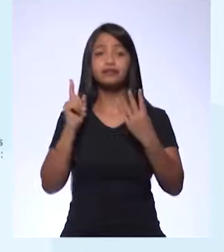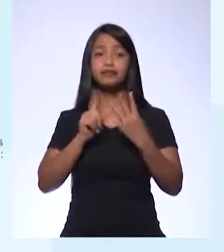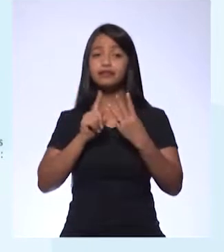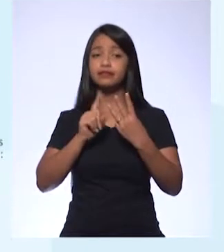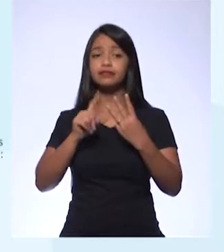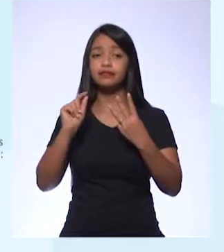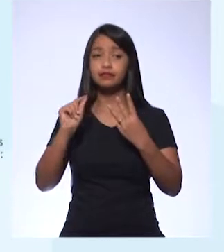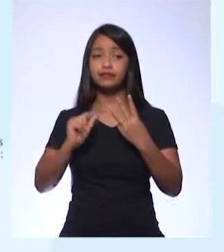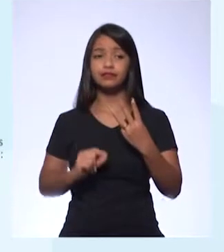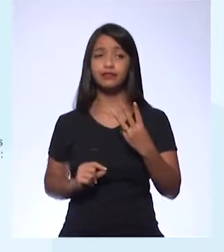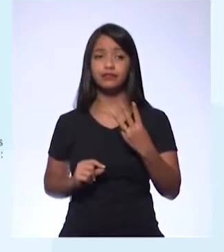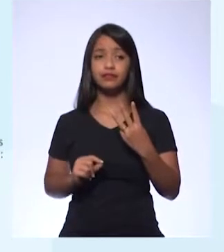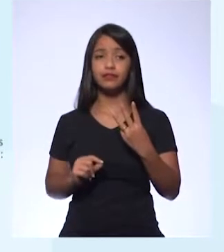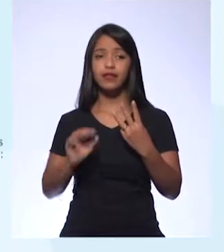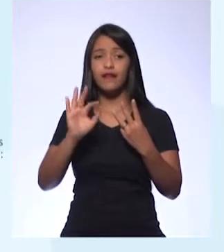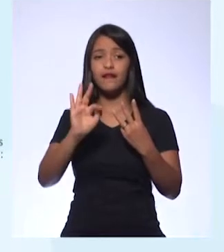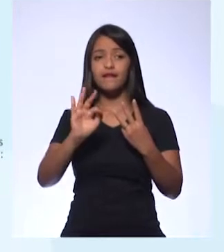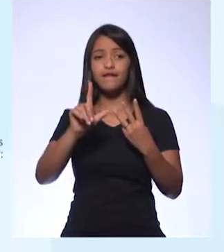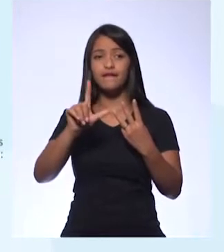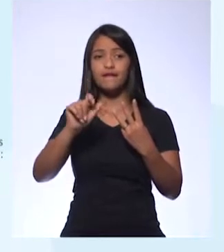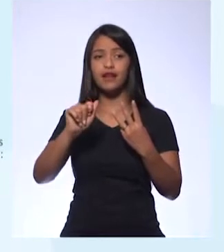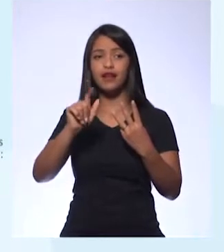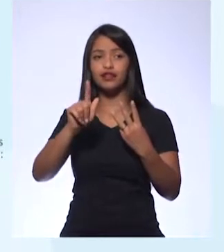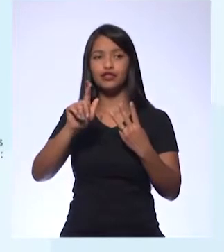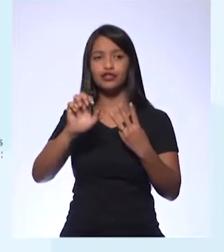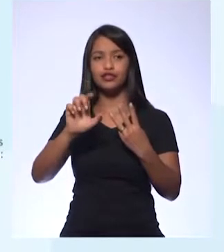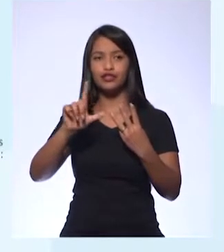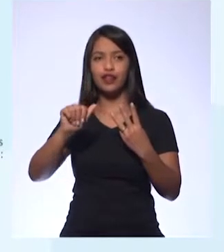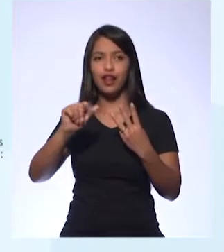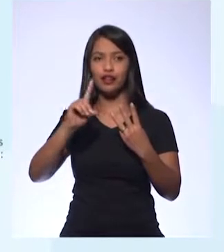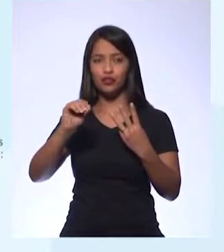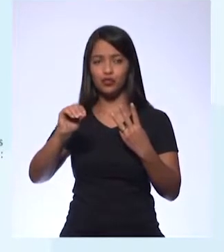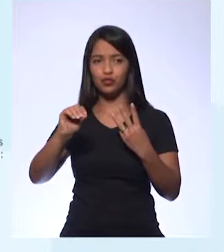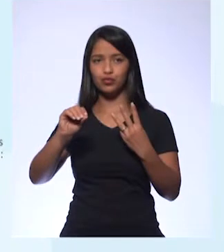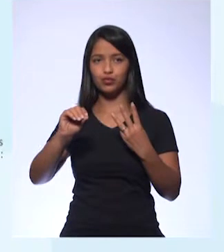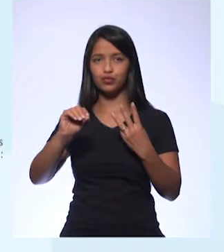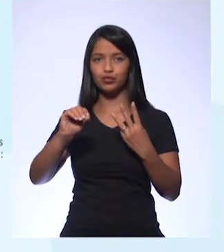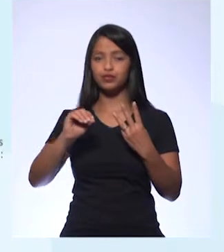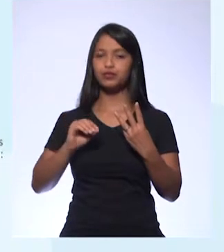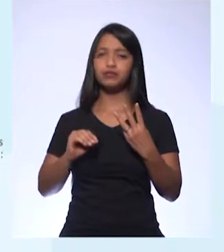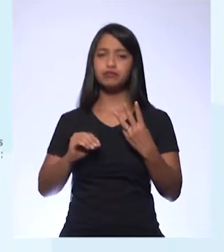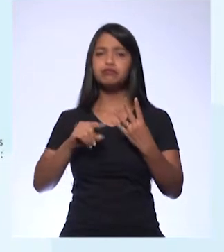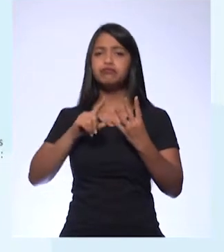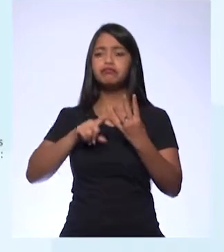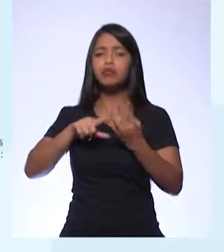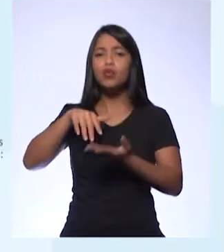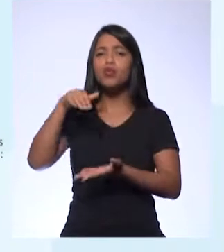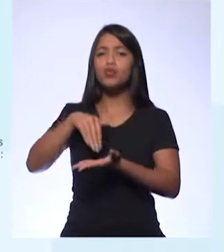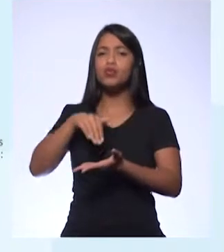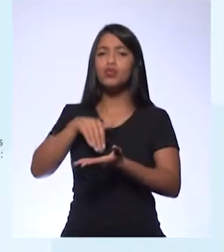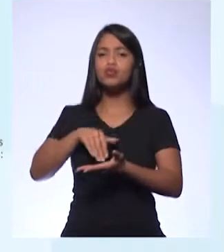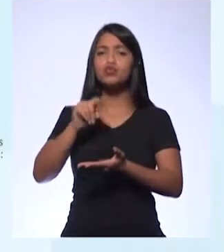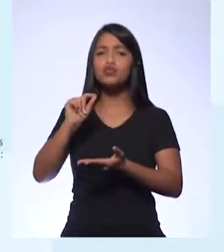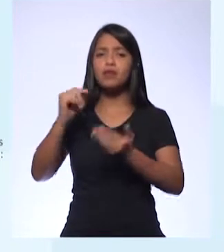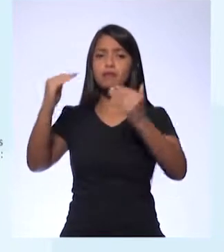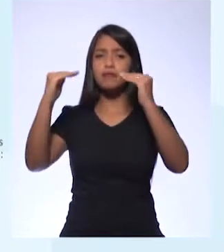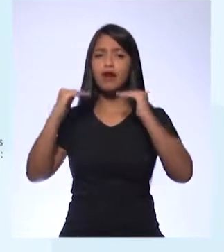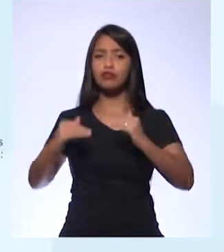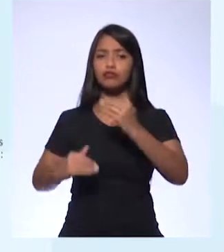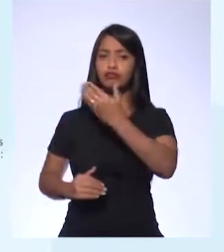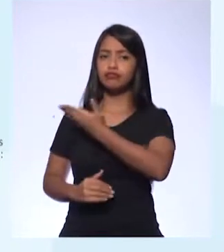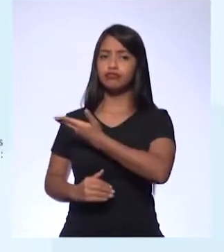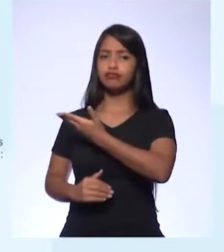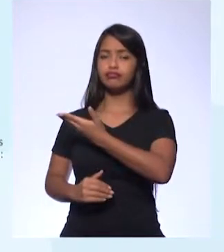ter ali um flagelado, né? Que e por último, você vai ter embaixo ali o cara